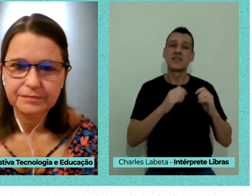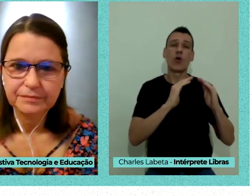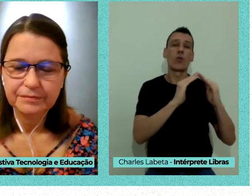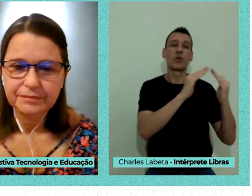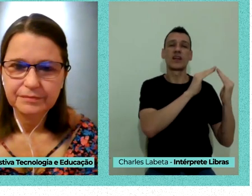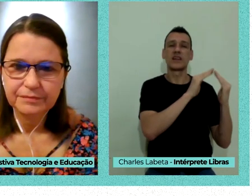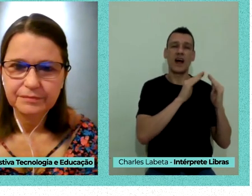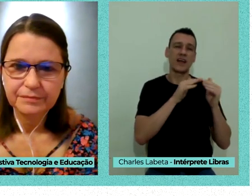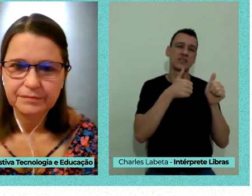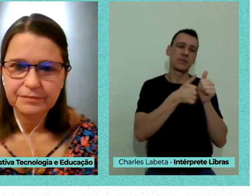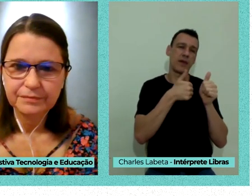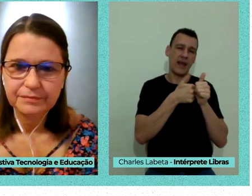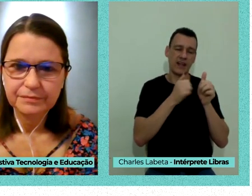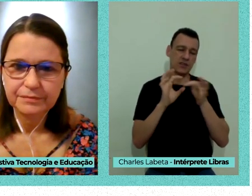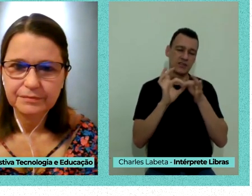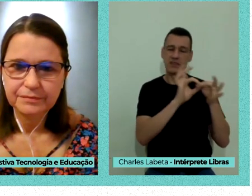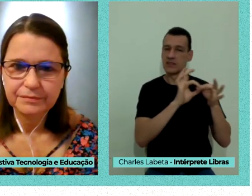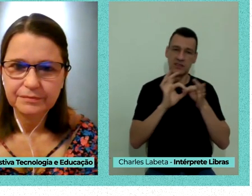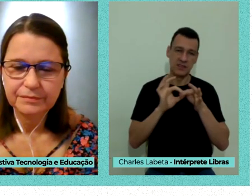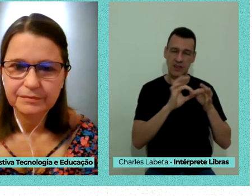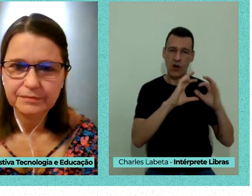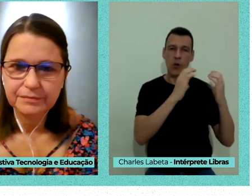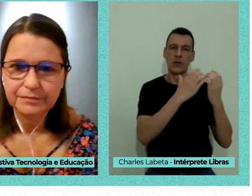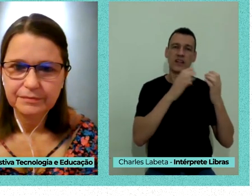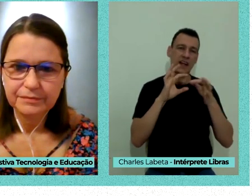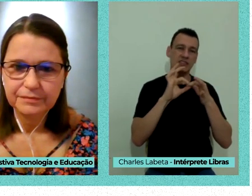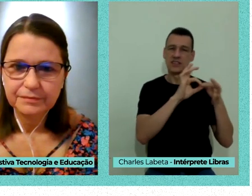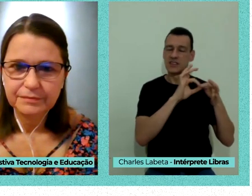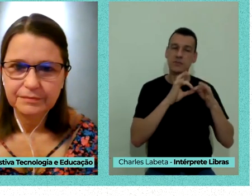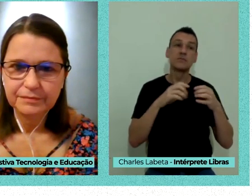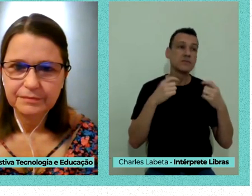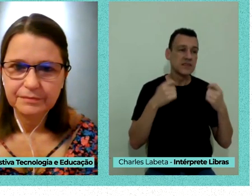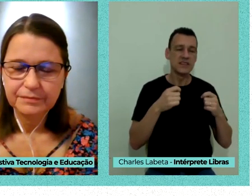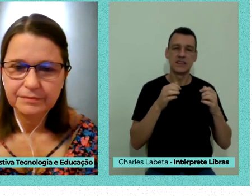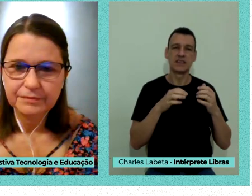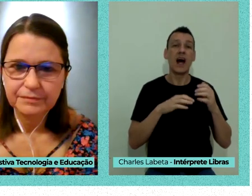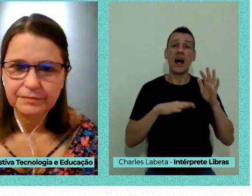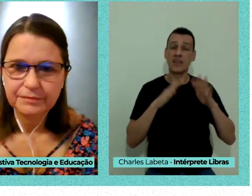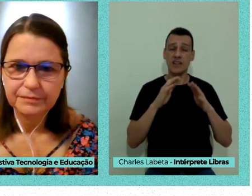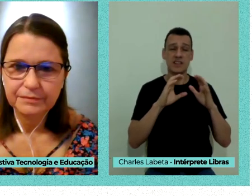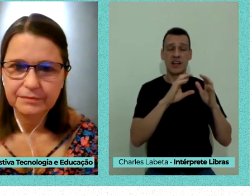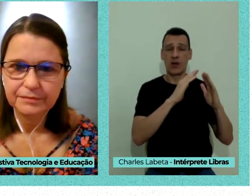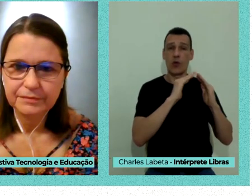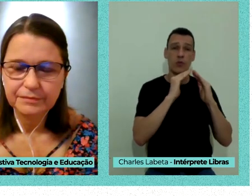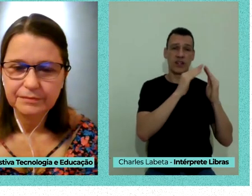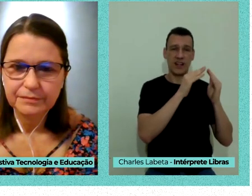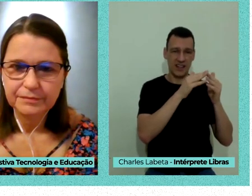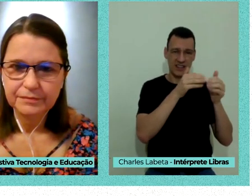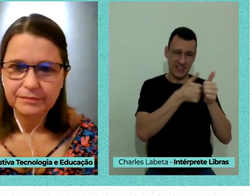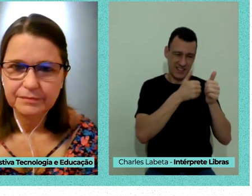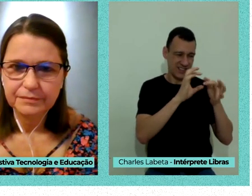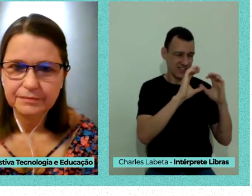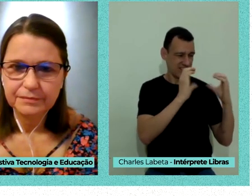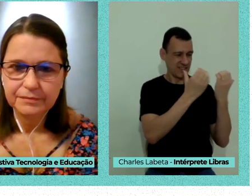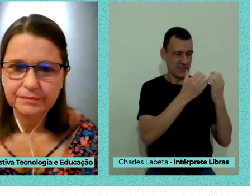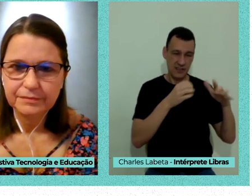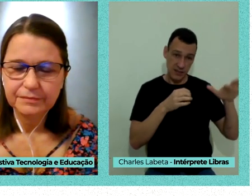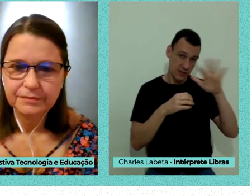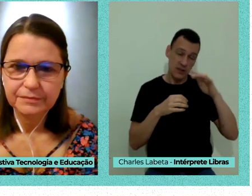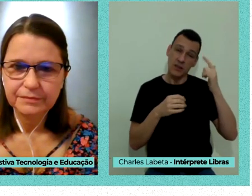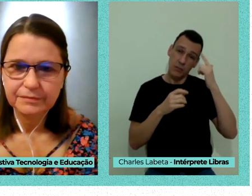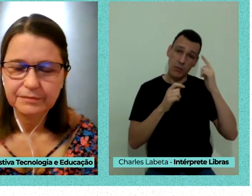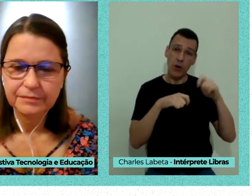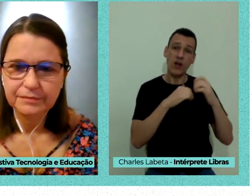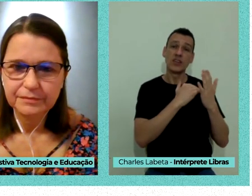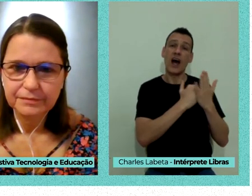alguma forma, a comunidade, muitas vezes, ela pode ditar para nós qual é a melhor forma da gente construir essa escola,